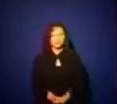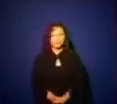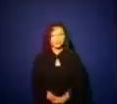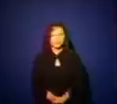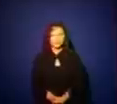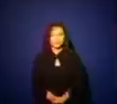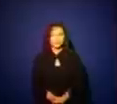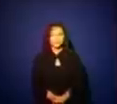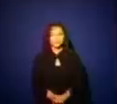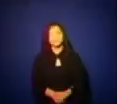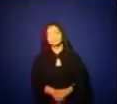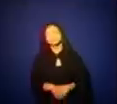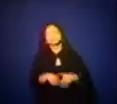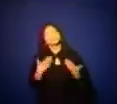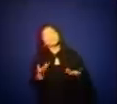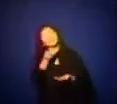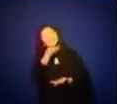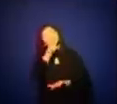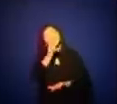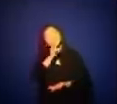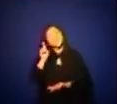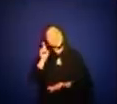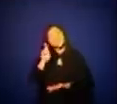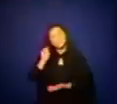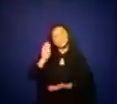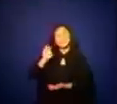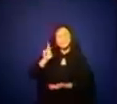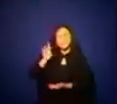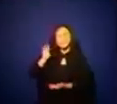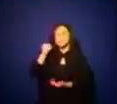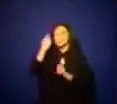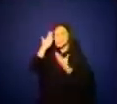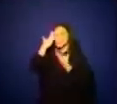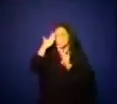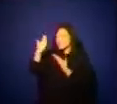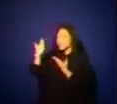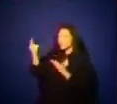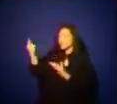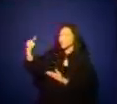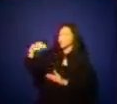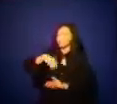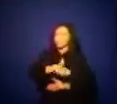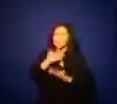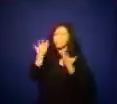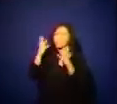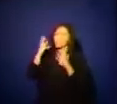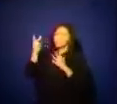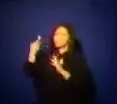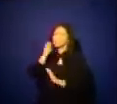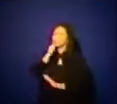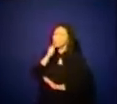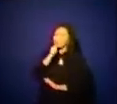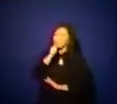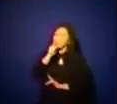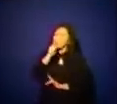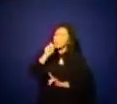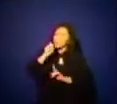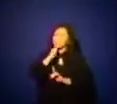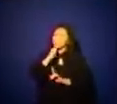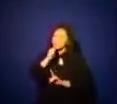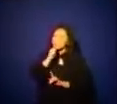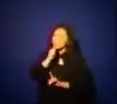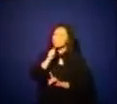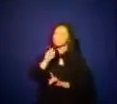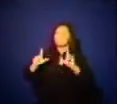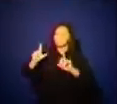o Roberto bom dia obrigado pela presença parabéns pela entrevista Ontem achei que foi muito boa